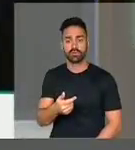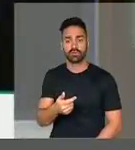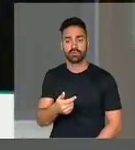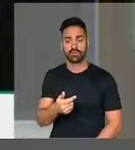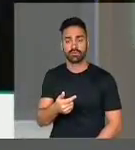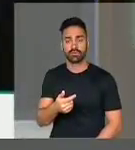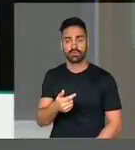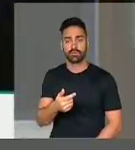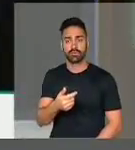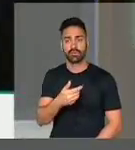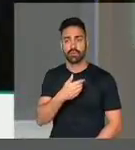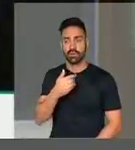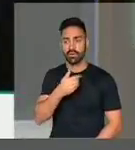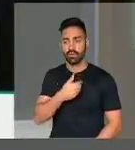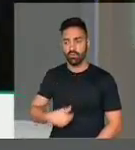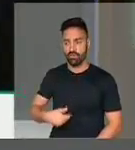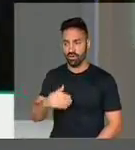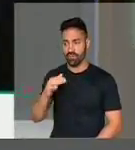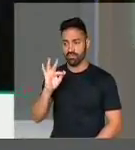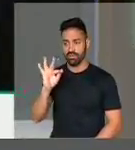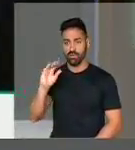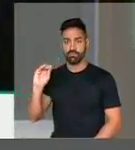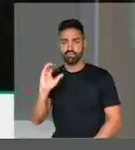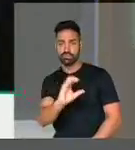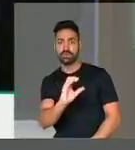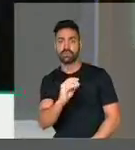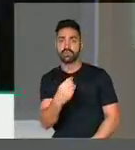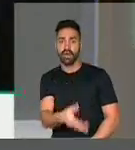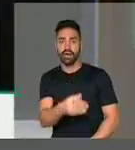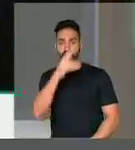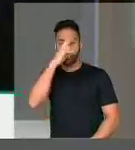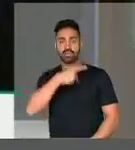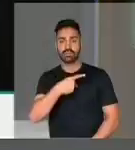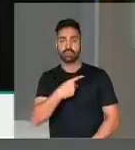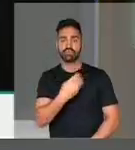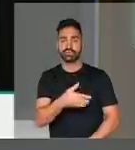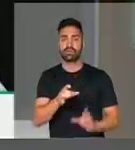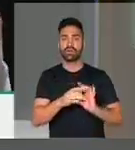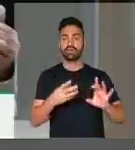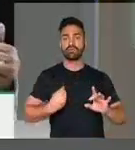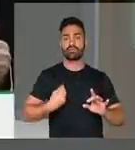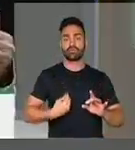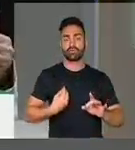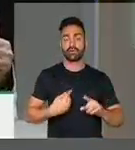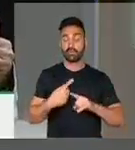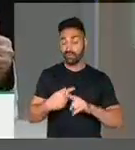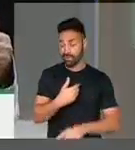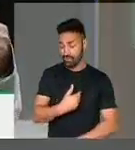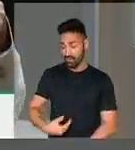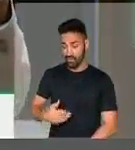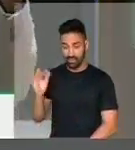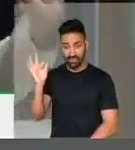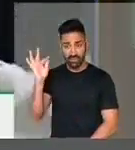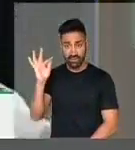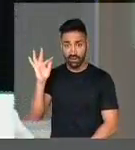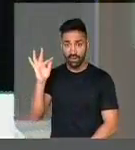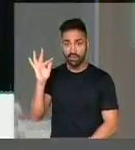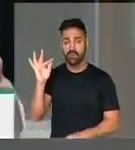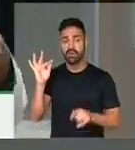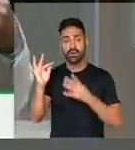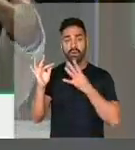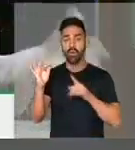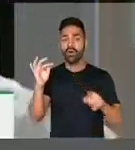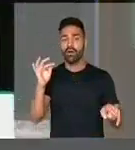os estados nessas emancipações, porque a União não sabe que o distrito